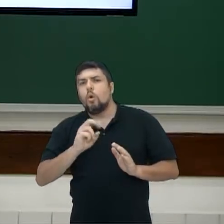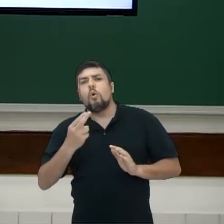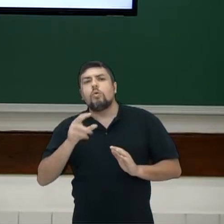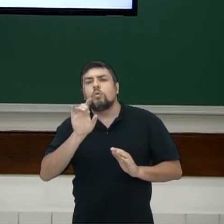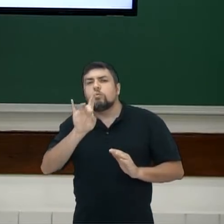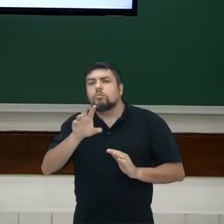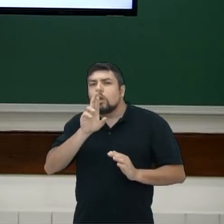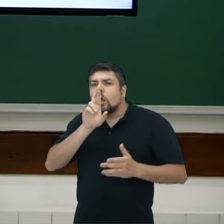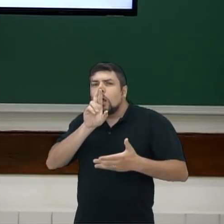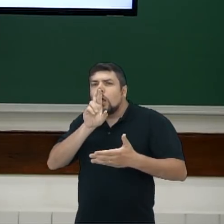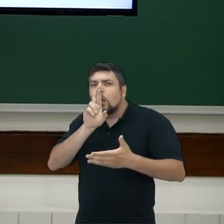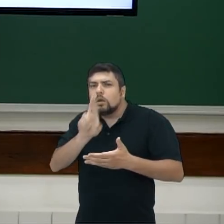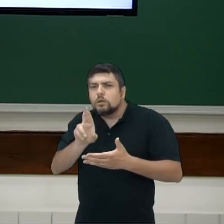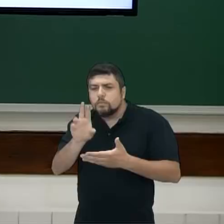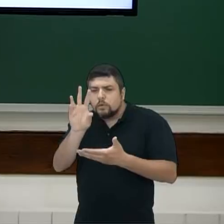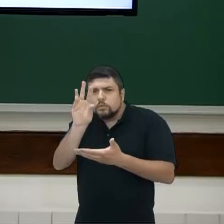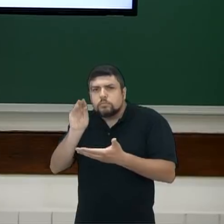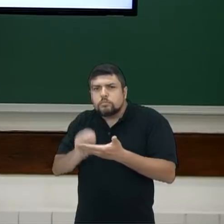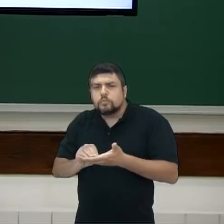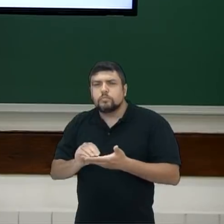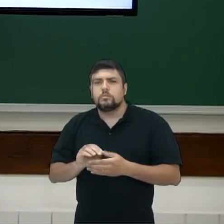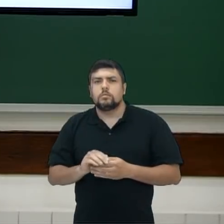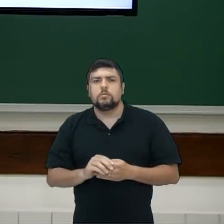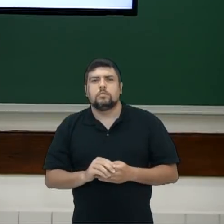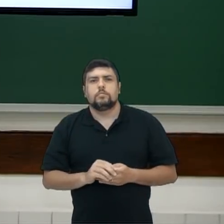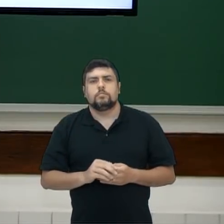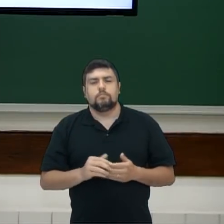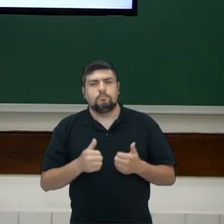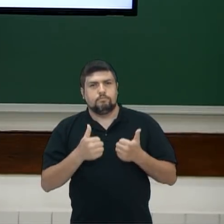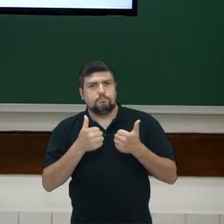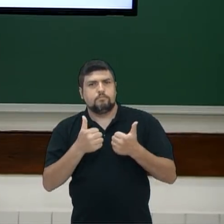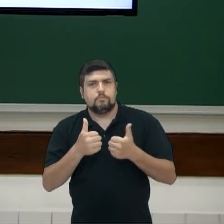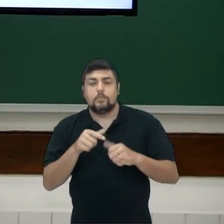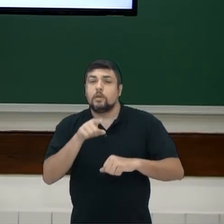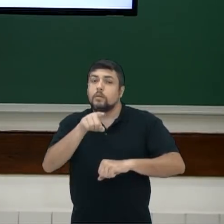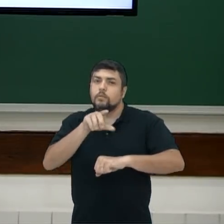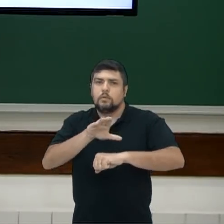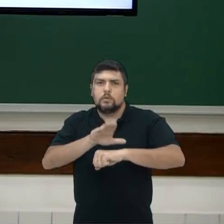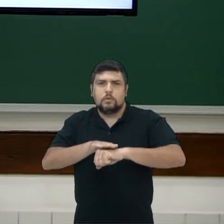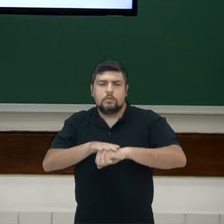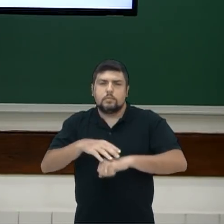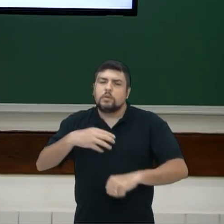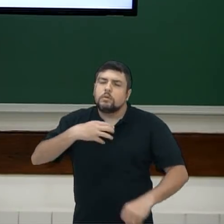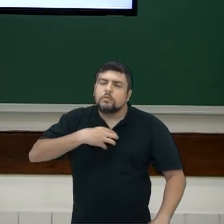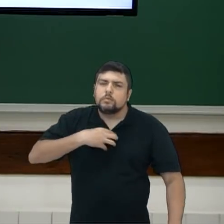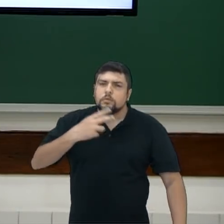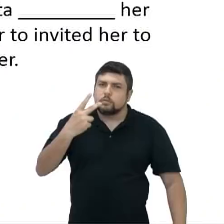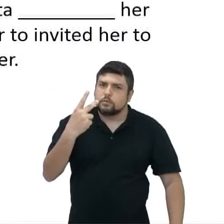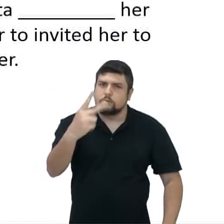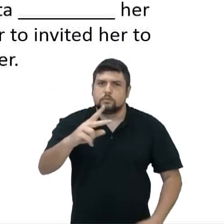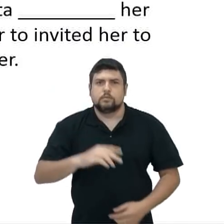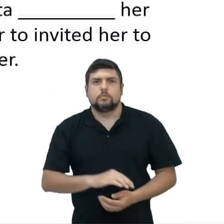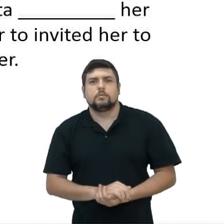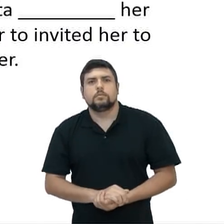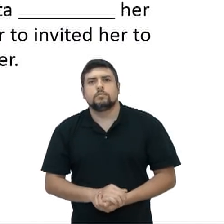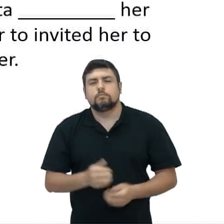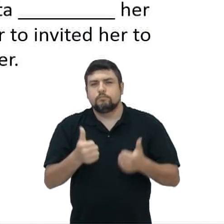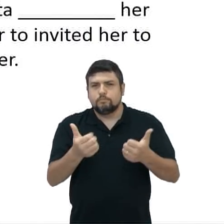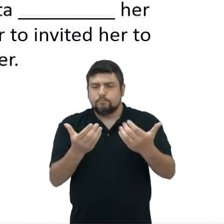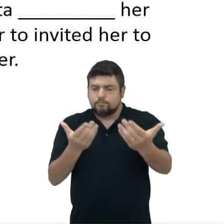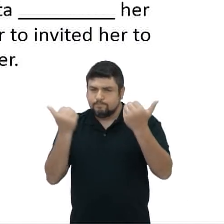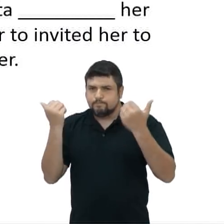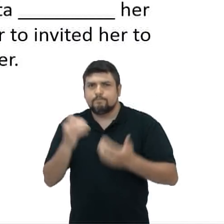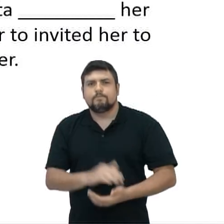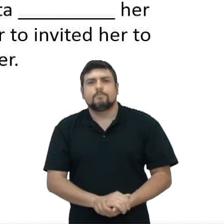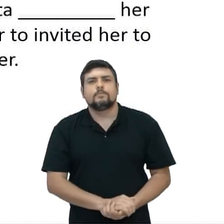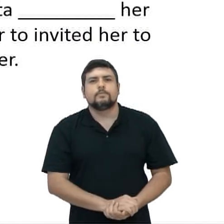devagarzinho, escrevo com mais lento. Então, coloca a sua resposta, tá? Faça da maneira que você achar melhor, ok? Então, vamos lá, let's